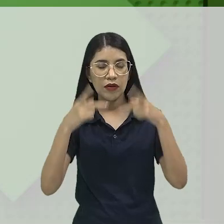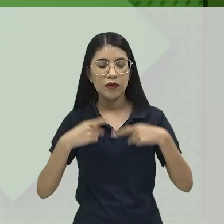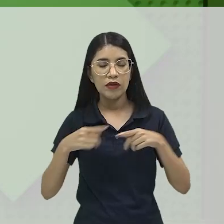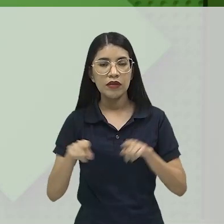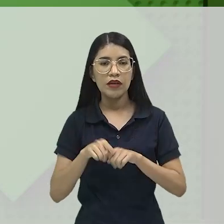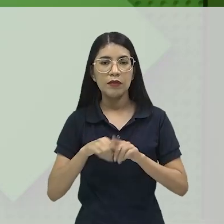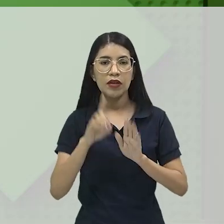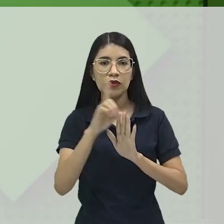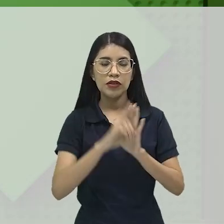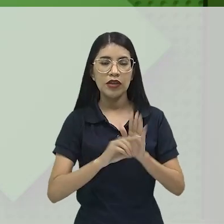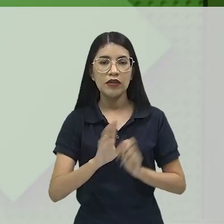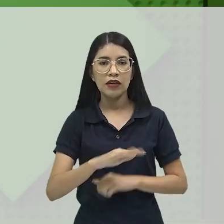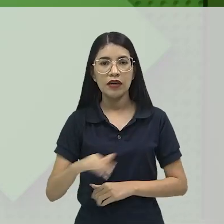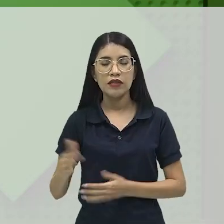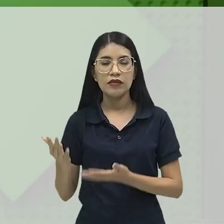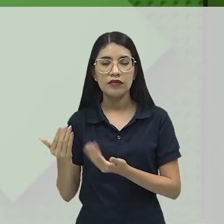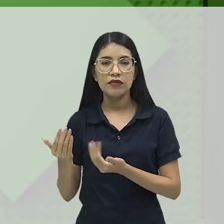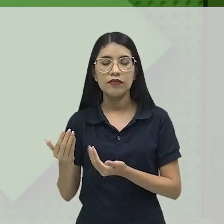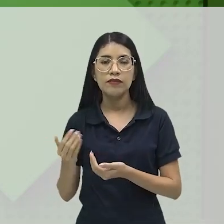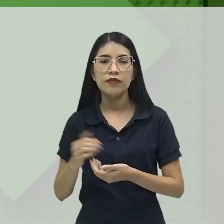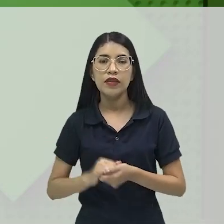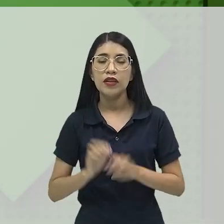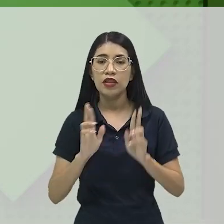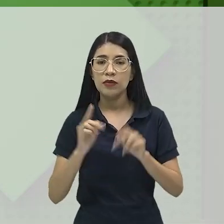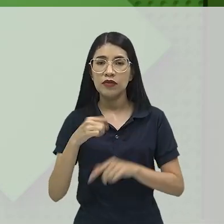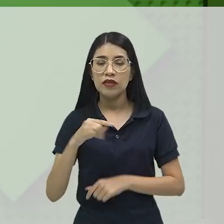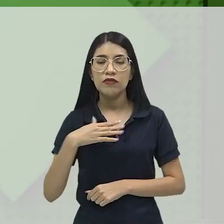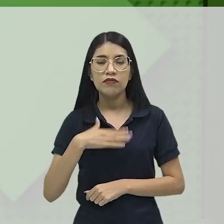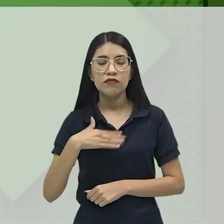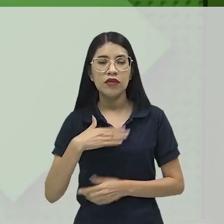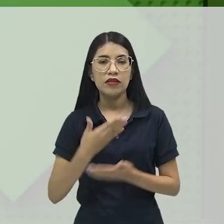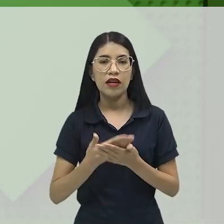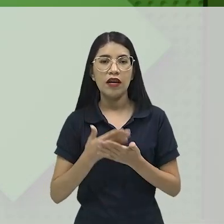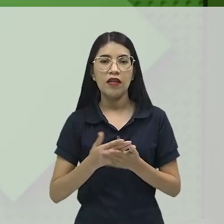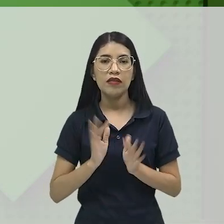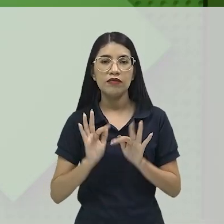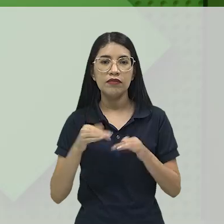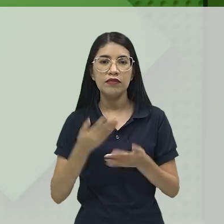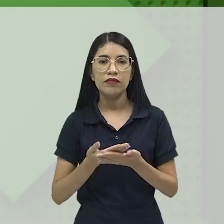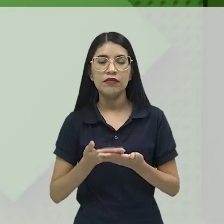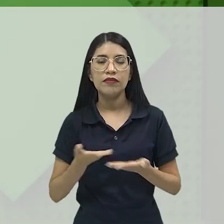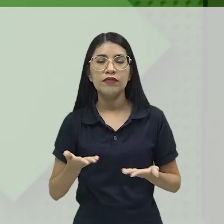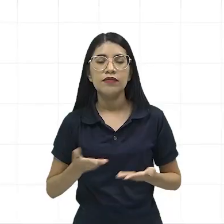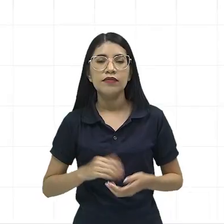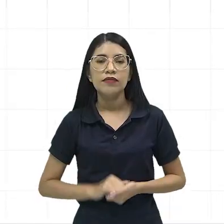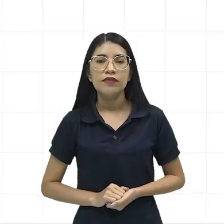os direitos da criança e do adolescente. Eu espero que você tenha gostado e a gente fica por aqui.